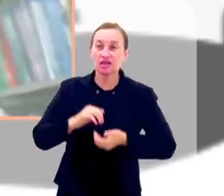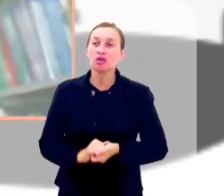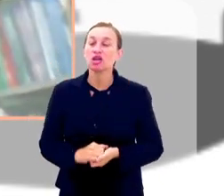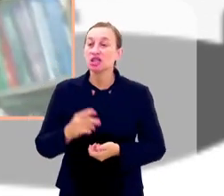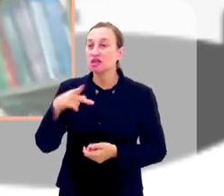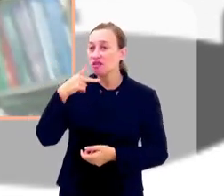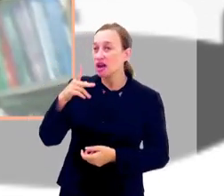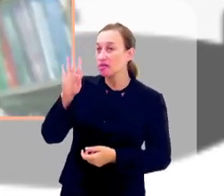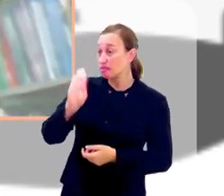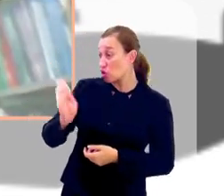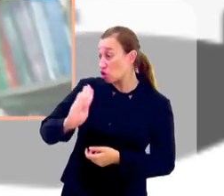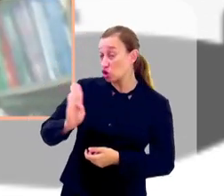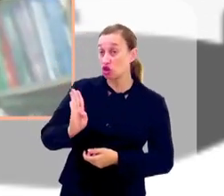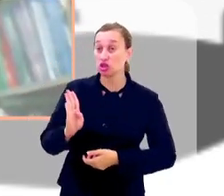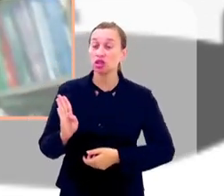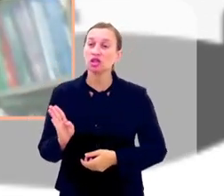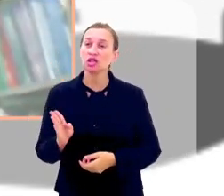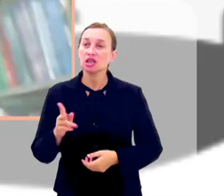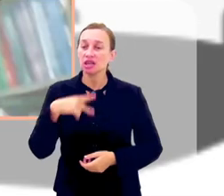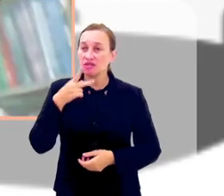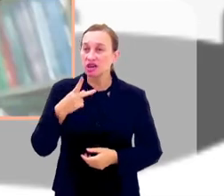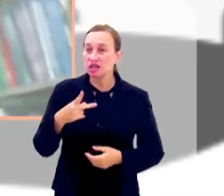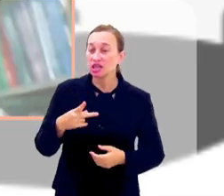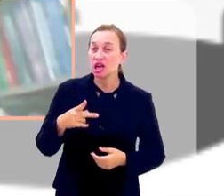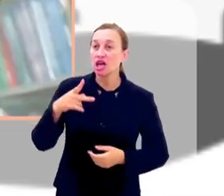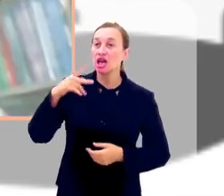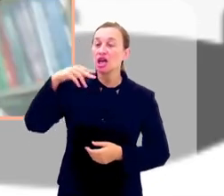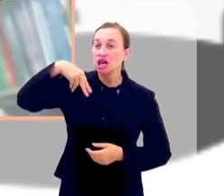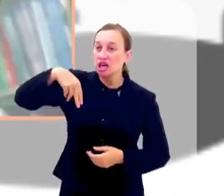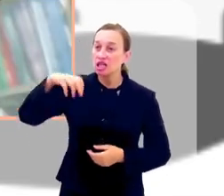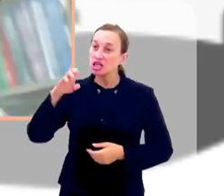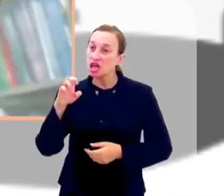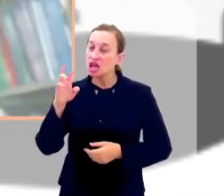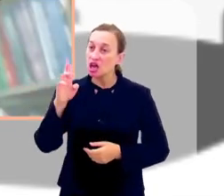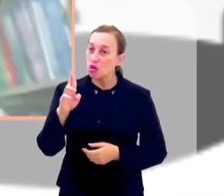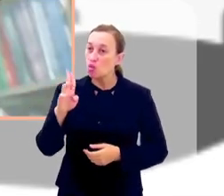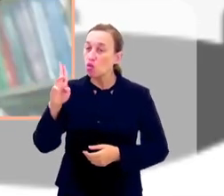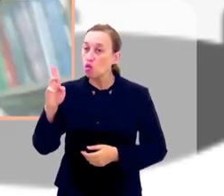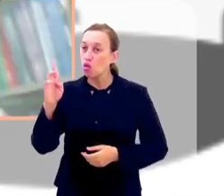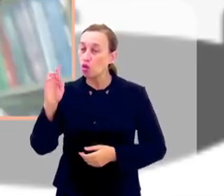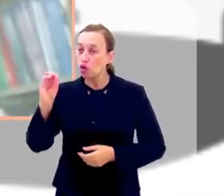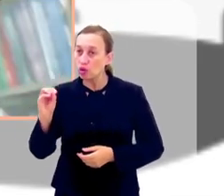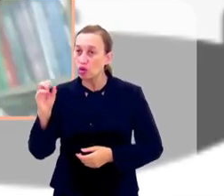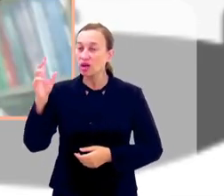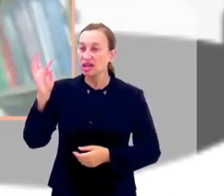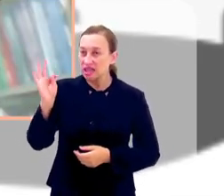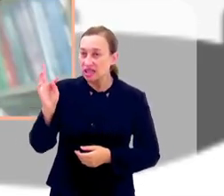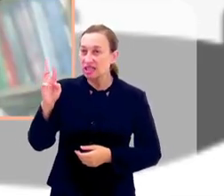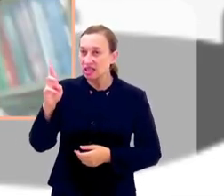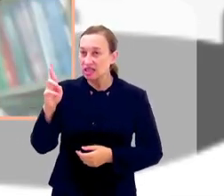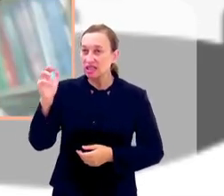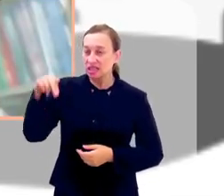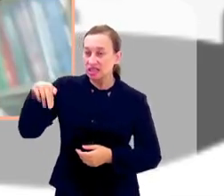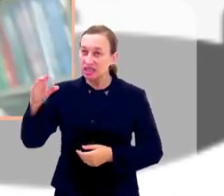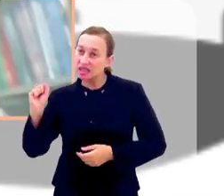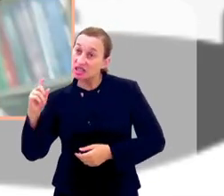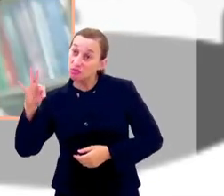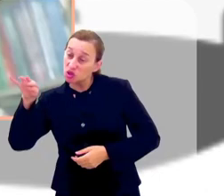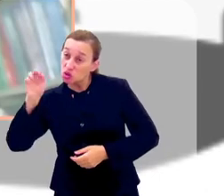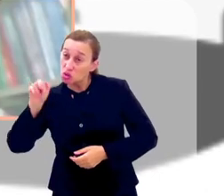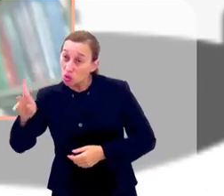a gente entra na biologia propriamente dita, a gente está falando de neurotransmissores. E aí a gente está dizendo que a felicidade é